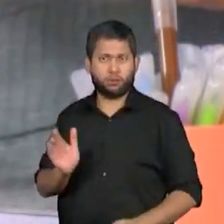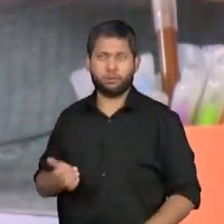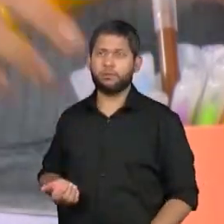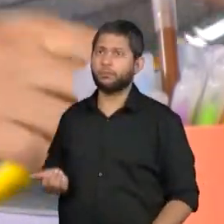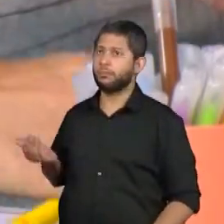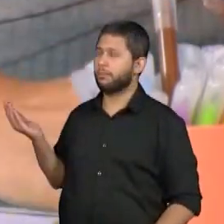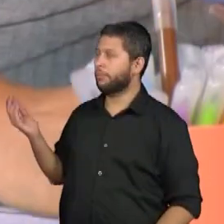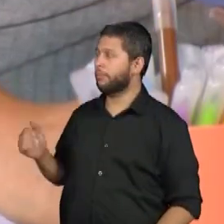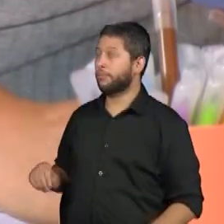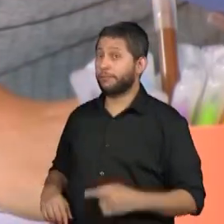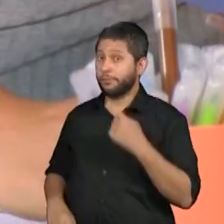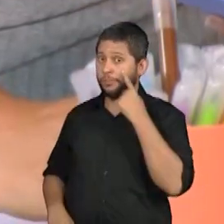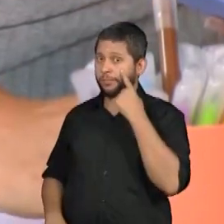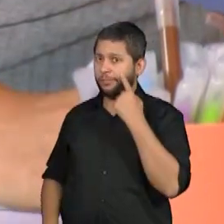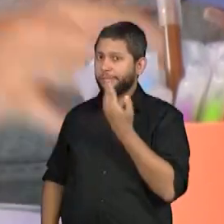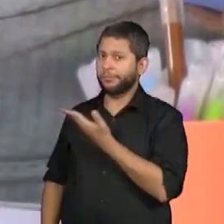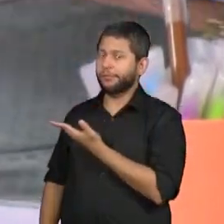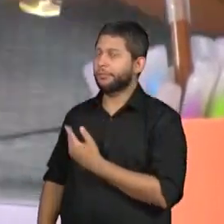Marquei aqui.